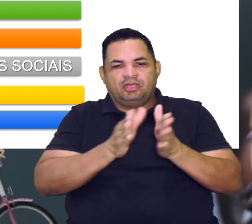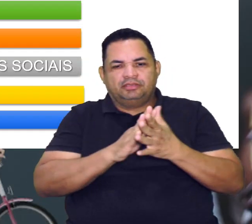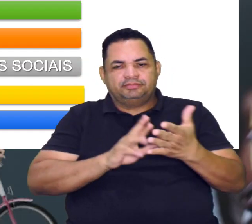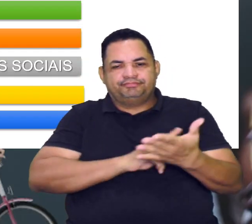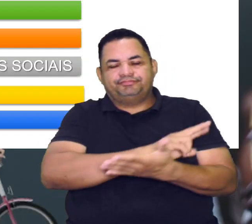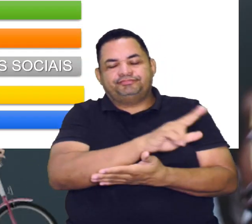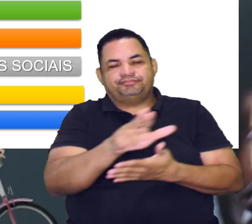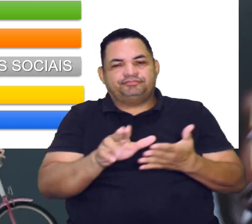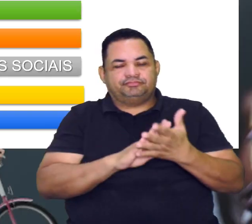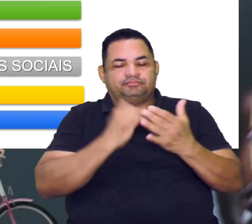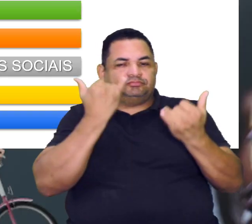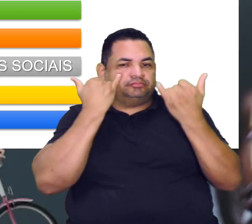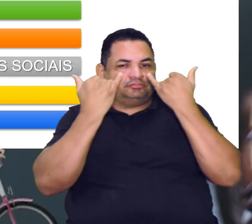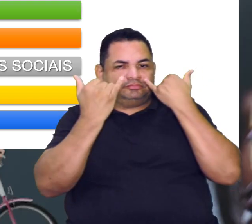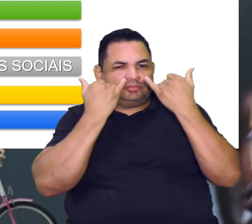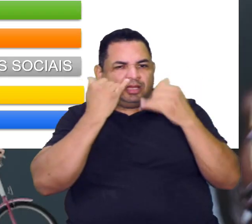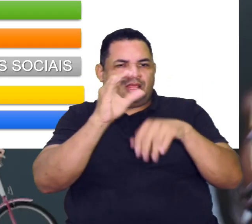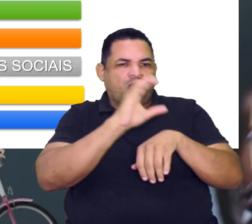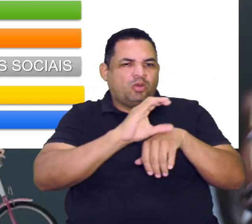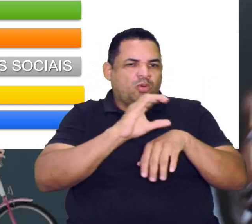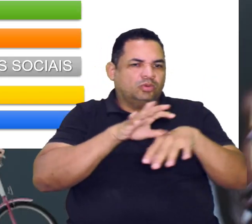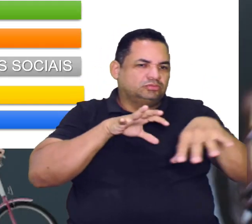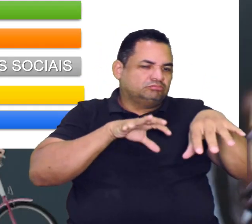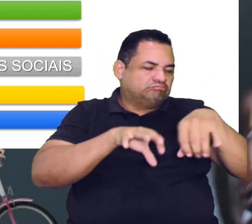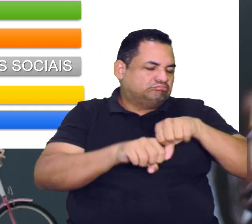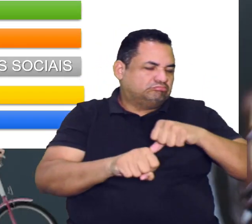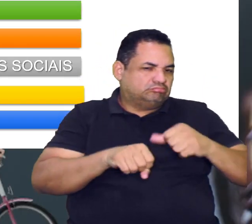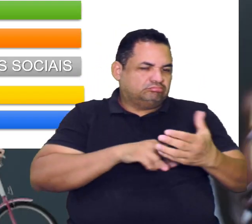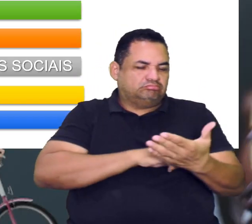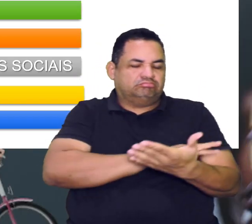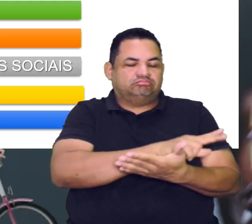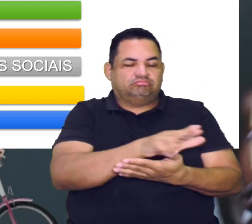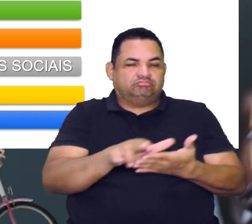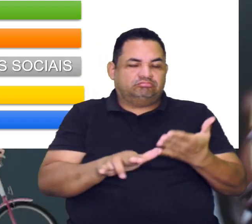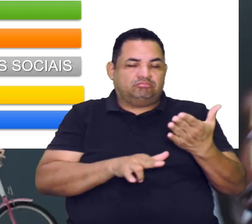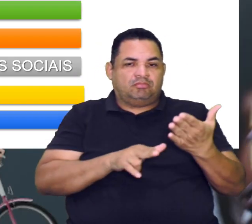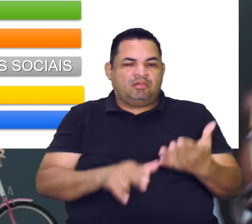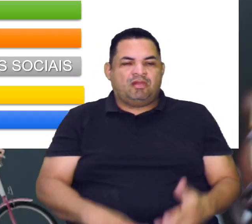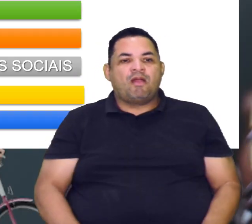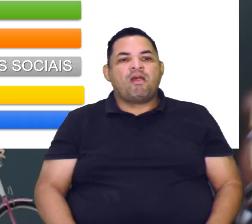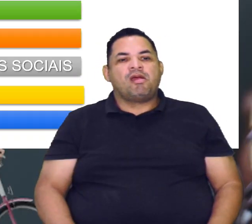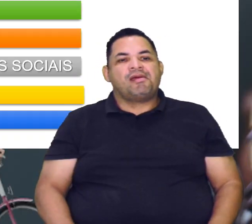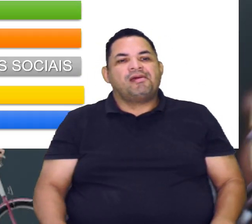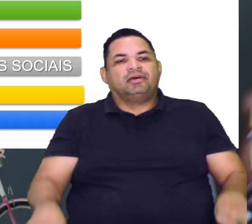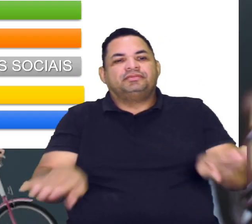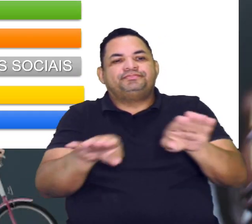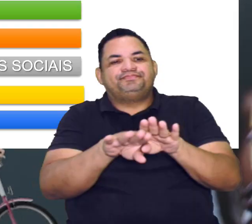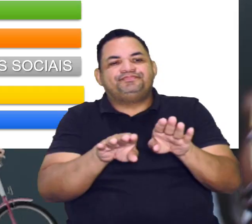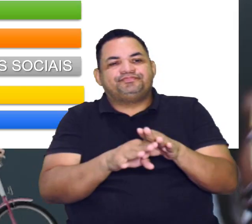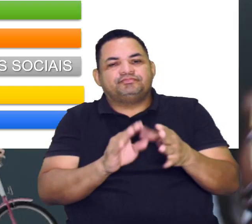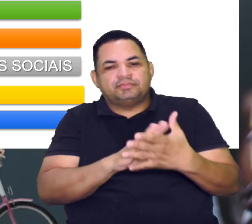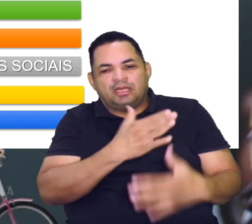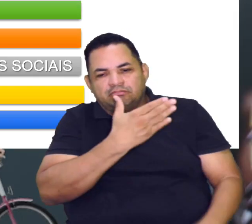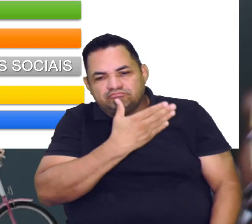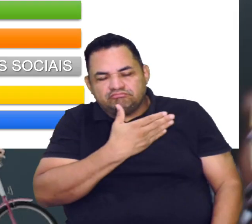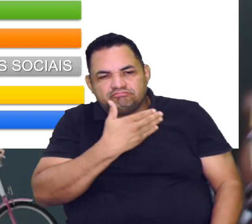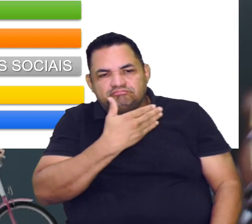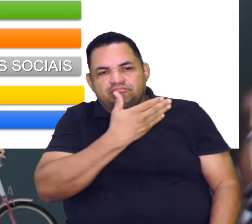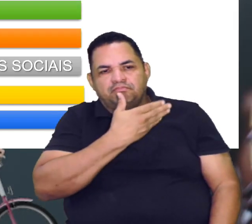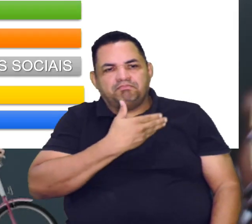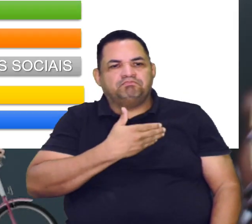diversas informações, inclusive a cursos, a formações, a diversos conhecimentos. Também posso aprimorar